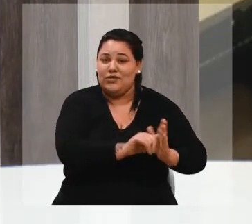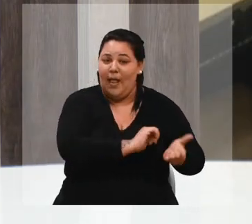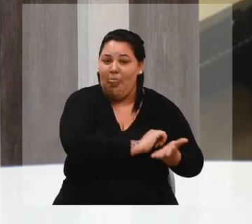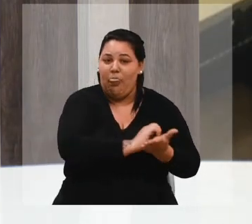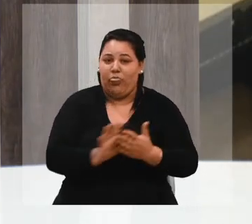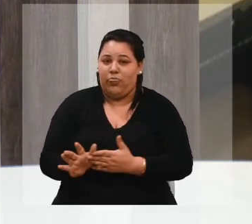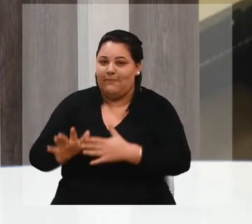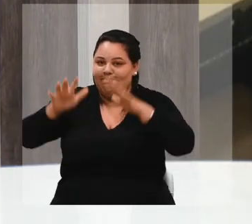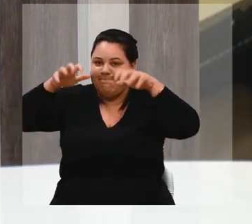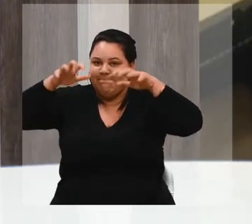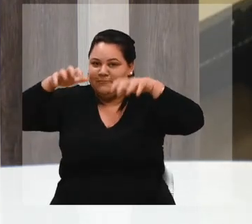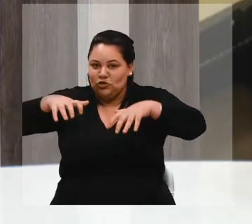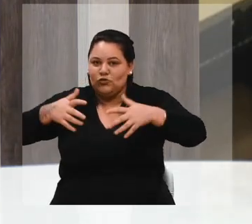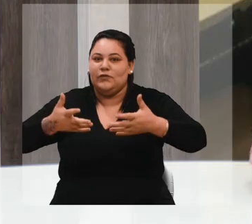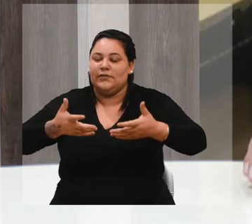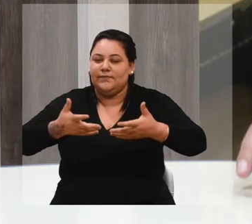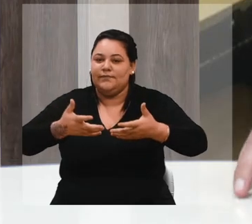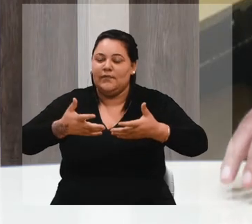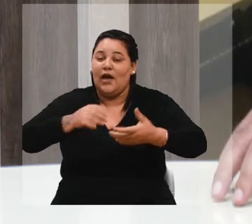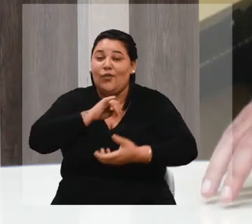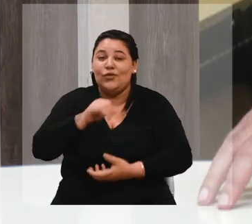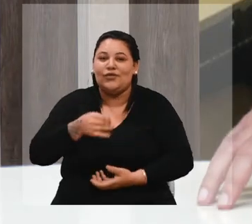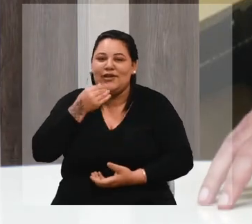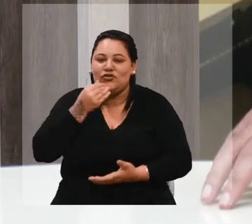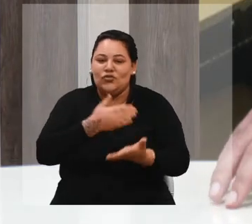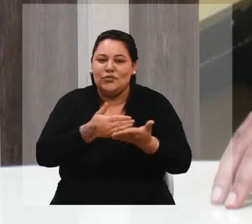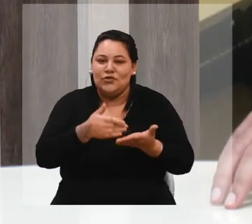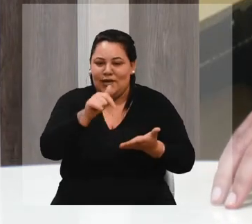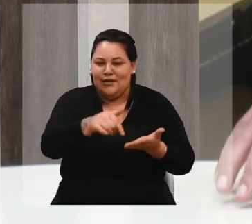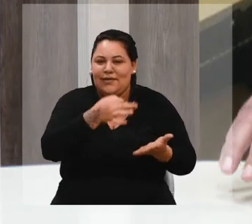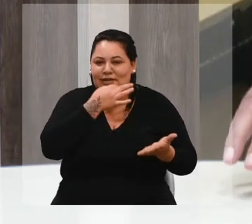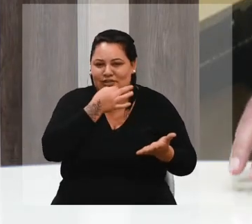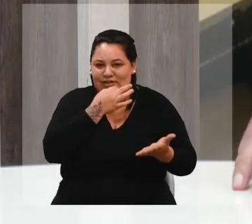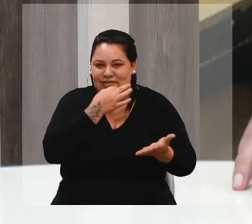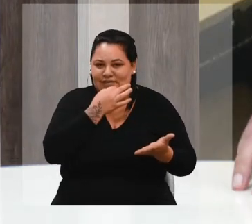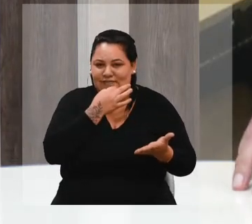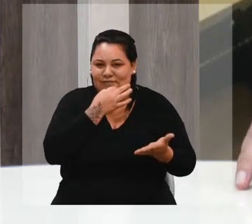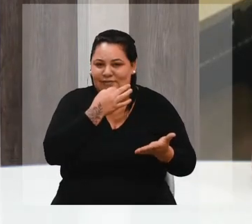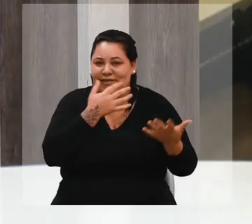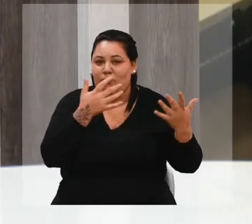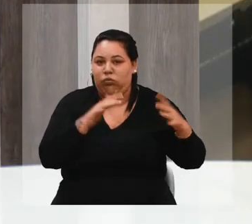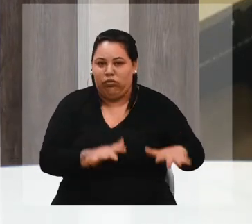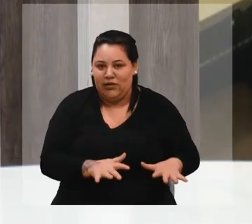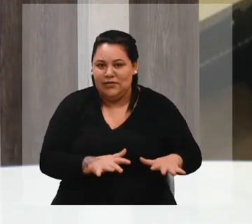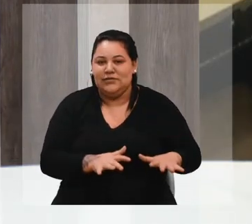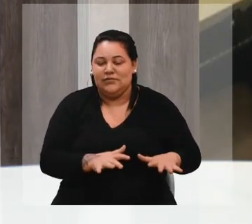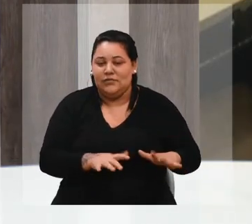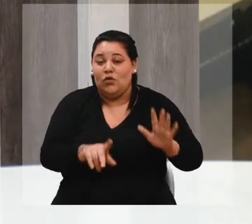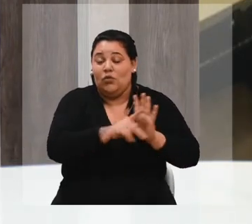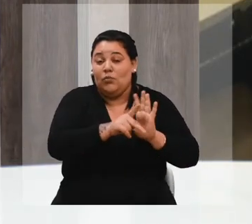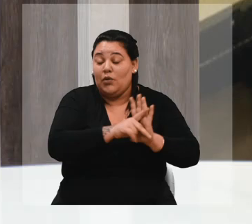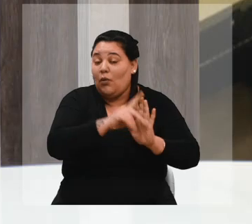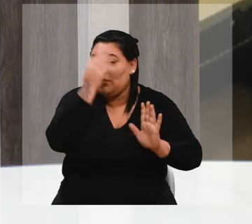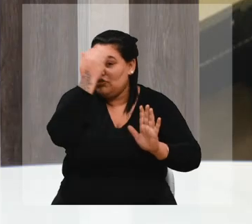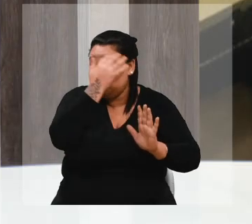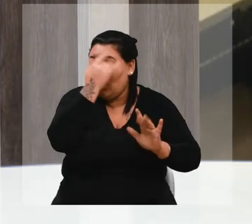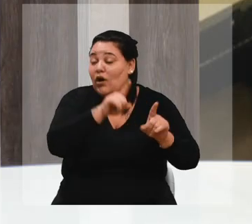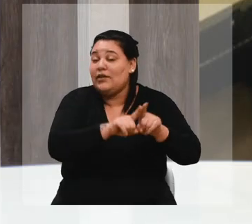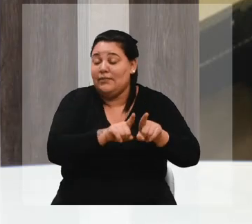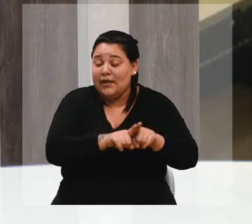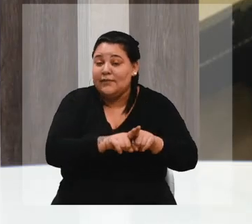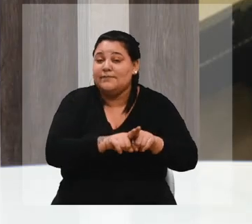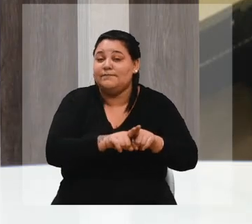pós-enchentes, a grande oportunidade que se abriu para Caxias do Sul na crise, e aí o próprio prefeito Adilóide